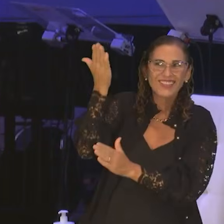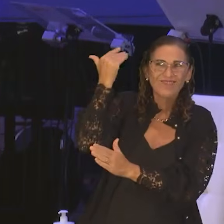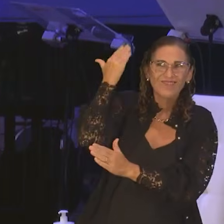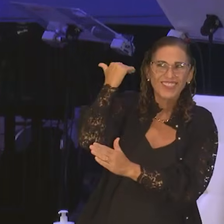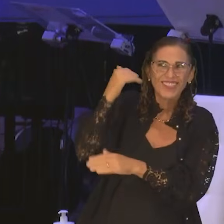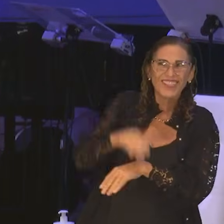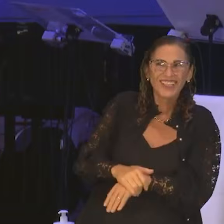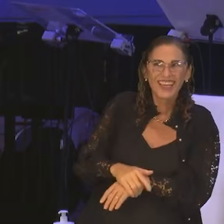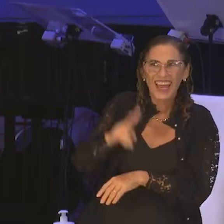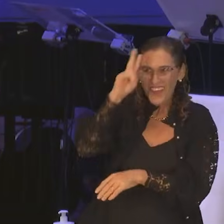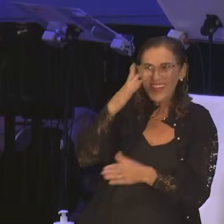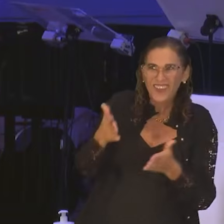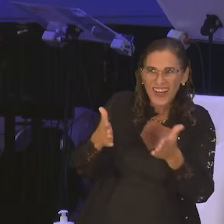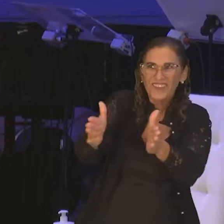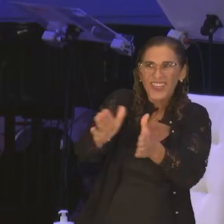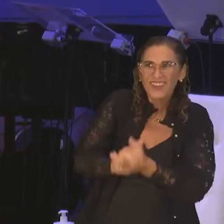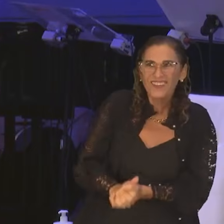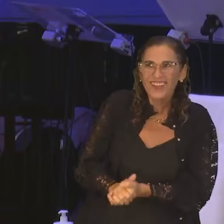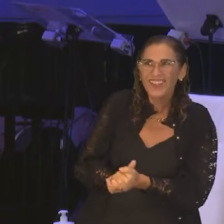oração.